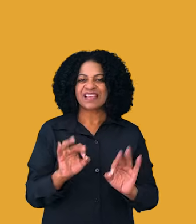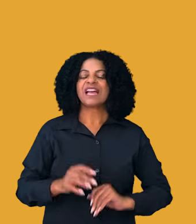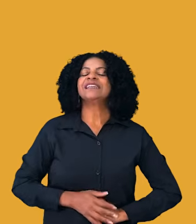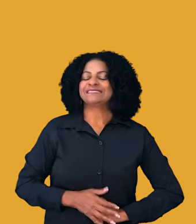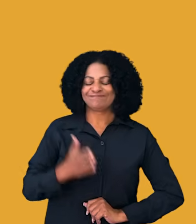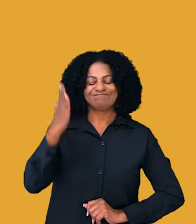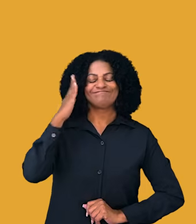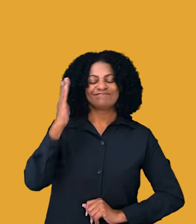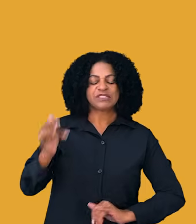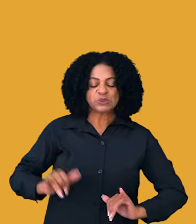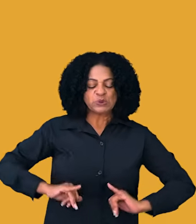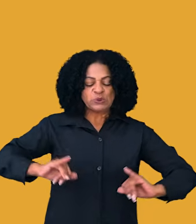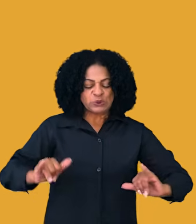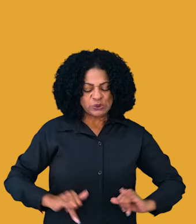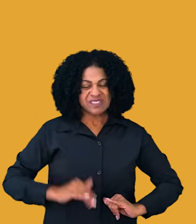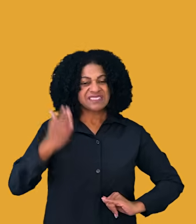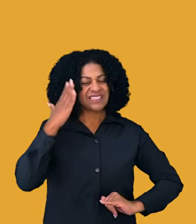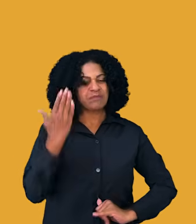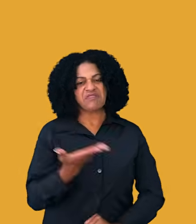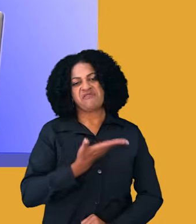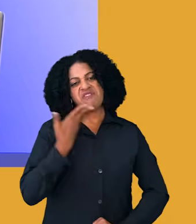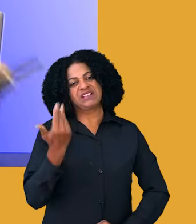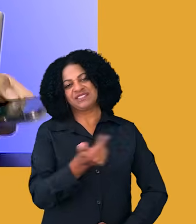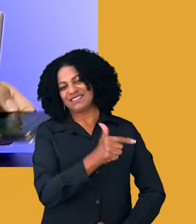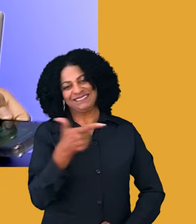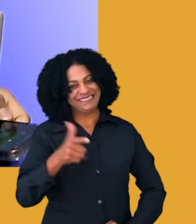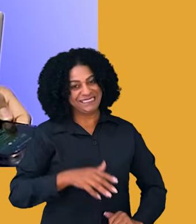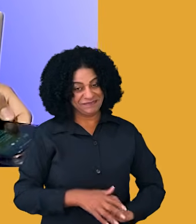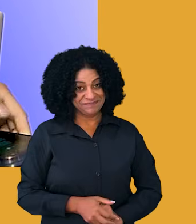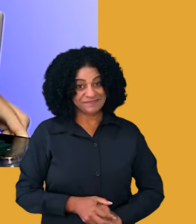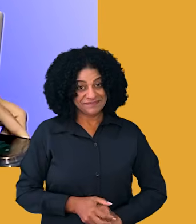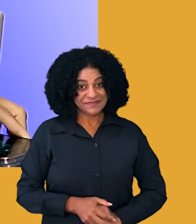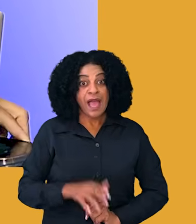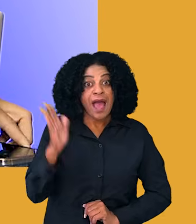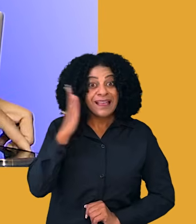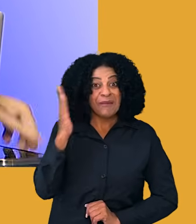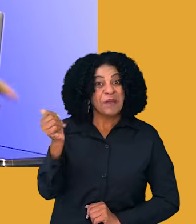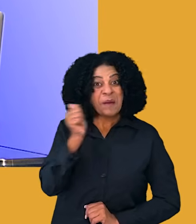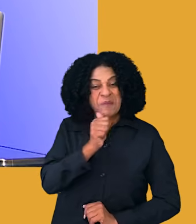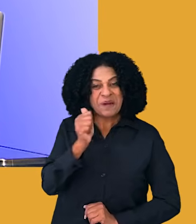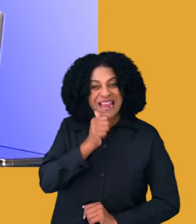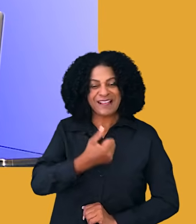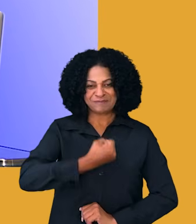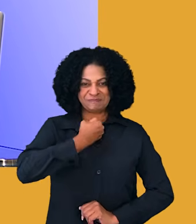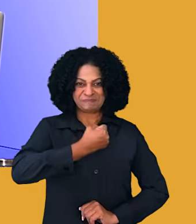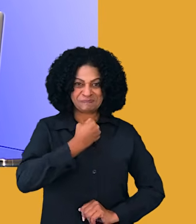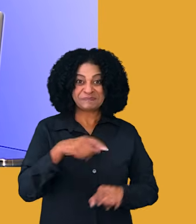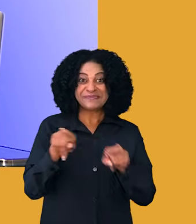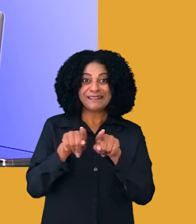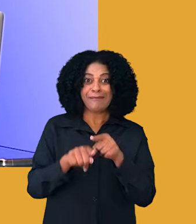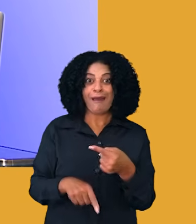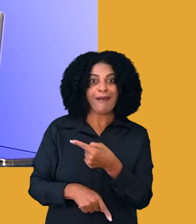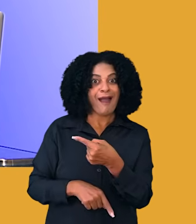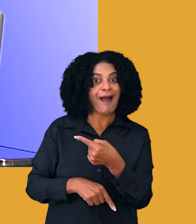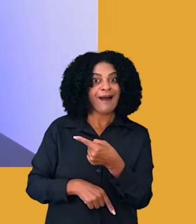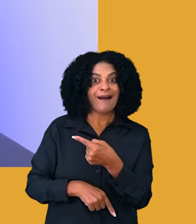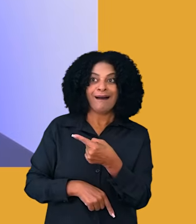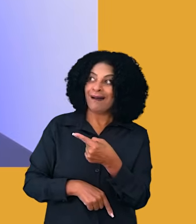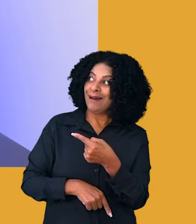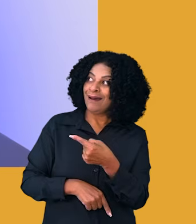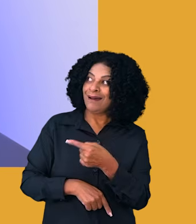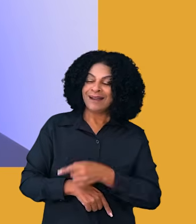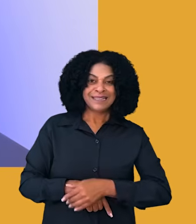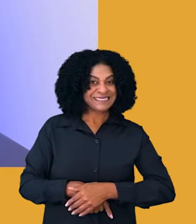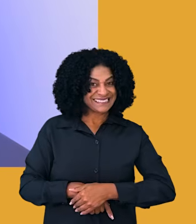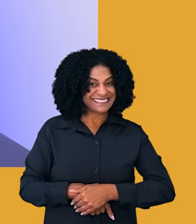quem passa sabe e que não é fácil. E sabe a jornalista Isabela Camargo? Então, teve o comentário dela também, viu? Tá